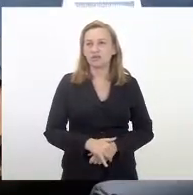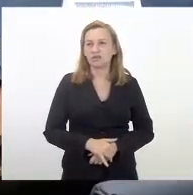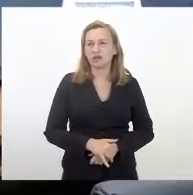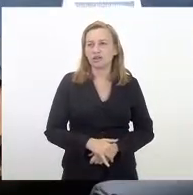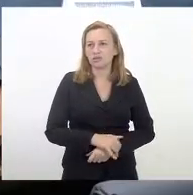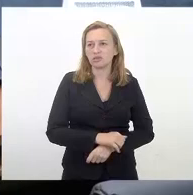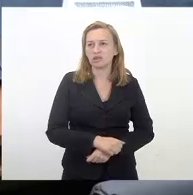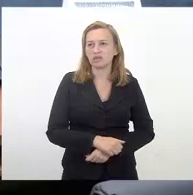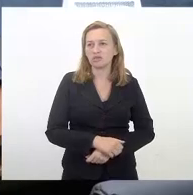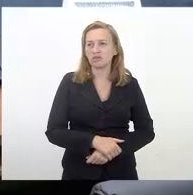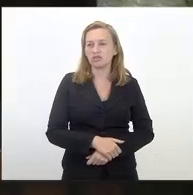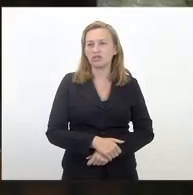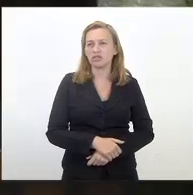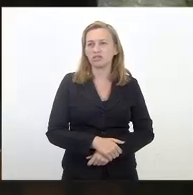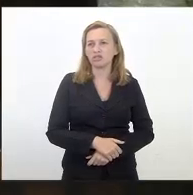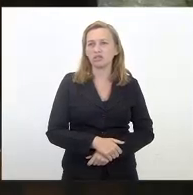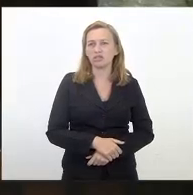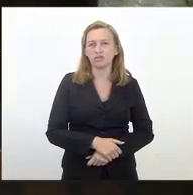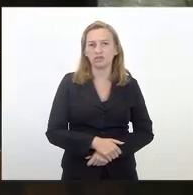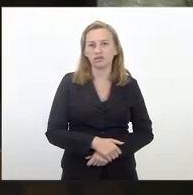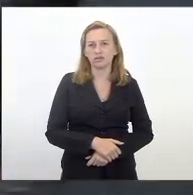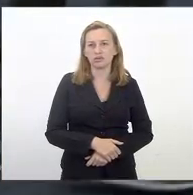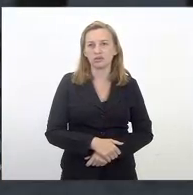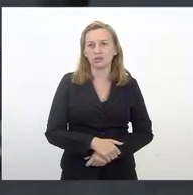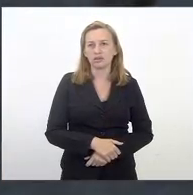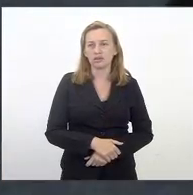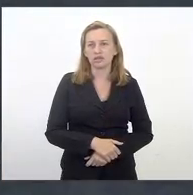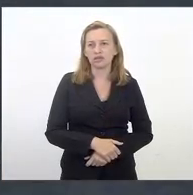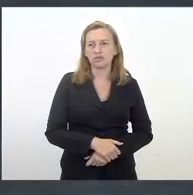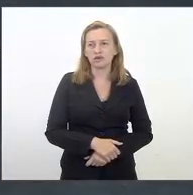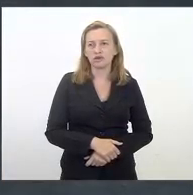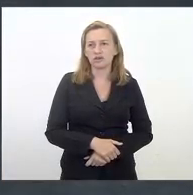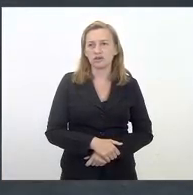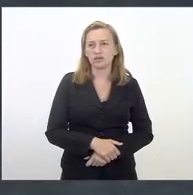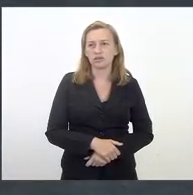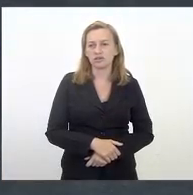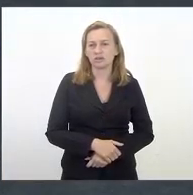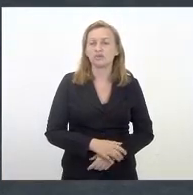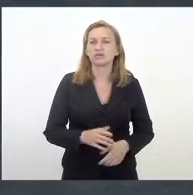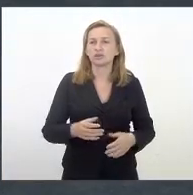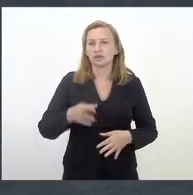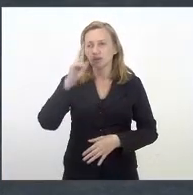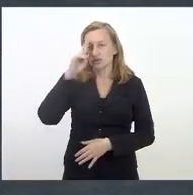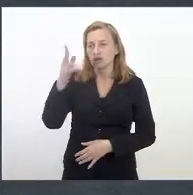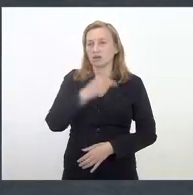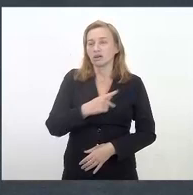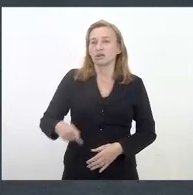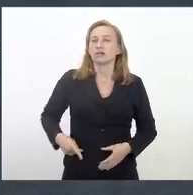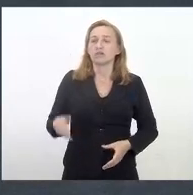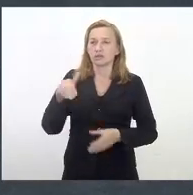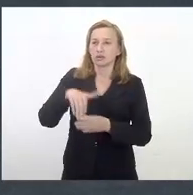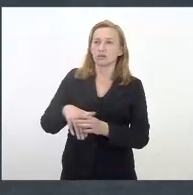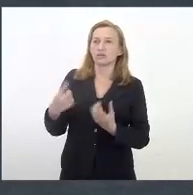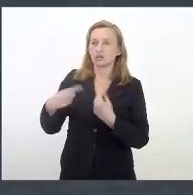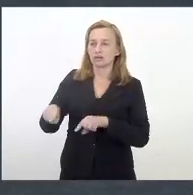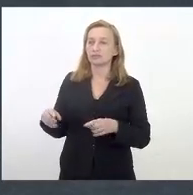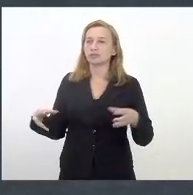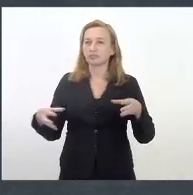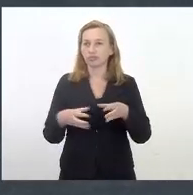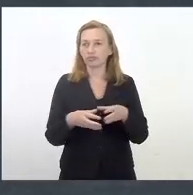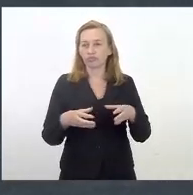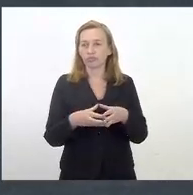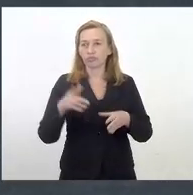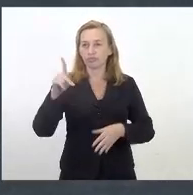minuto para declarar a presidência por favor seu presidente Eu Quero declarar o voto contrário acompanhando conjunto da bancada do